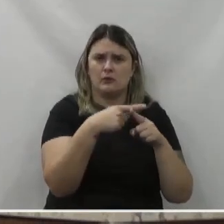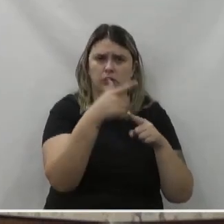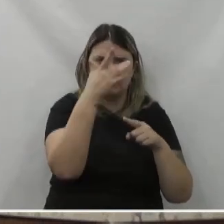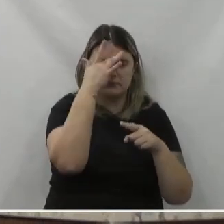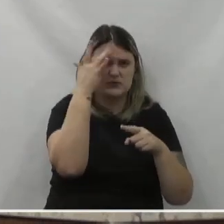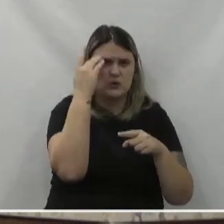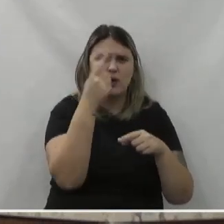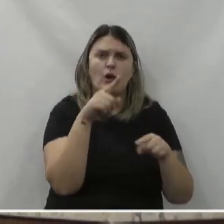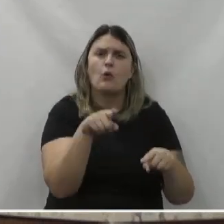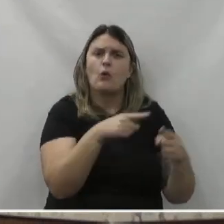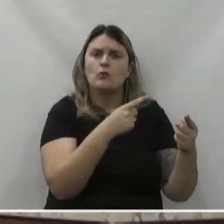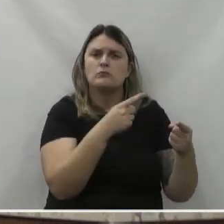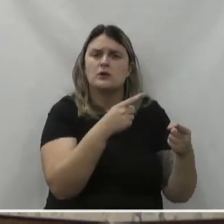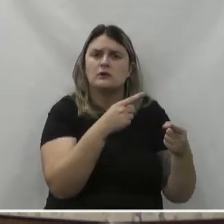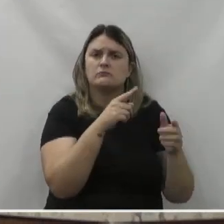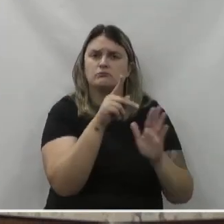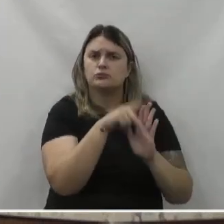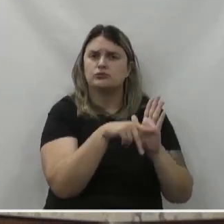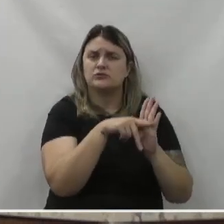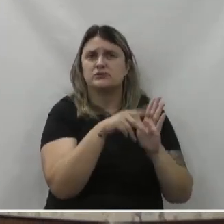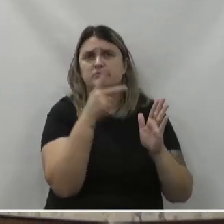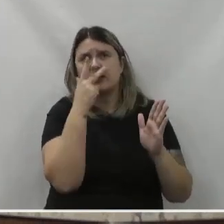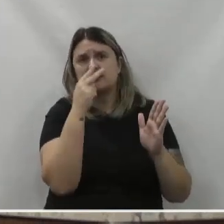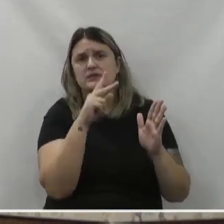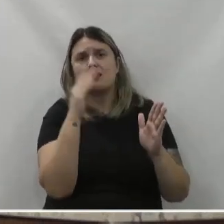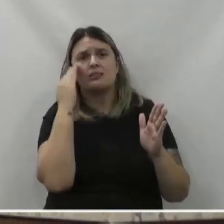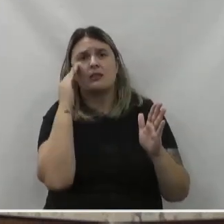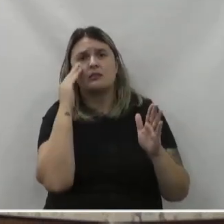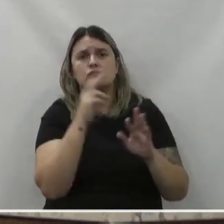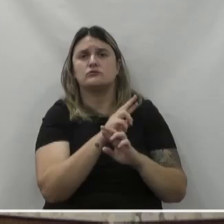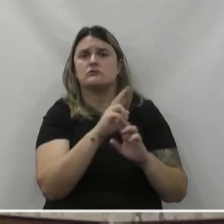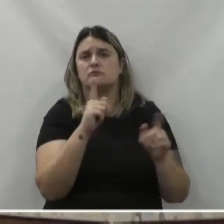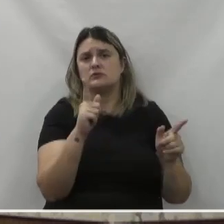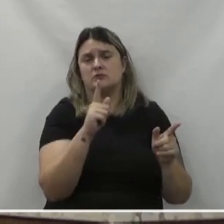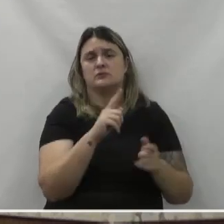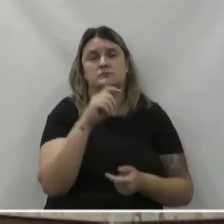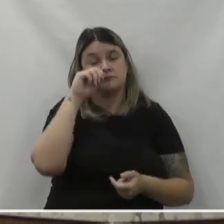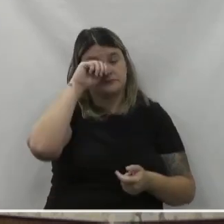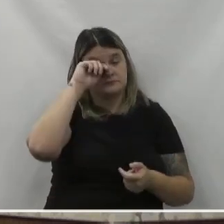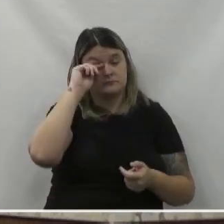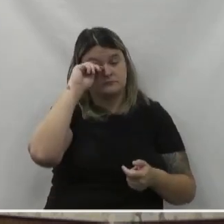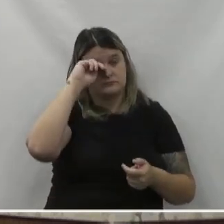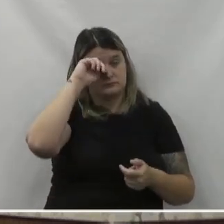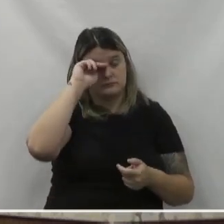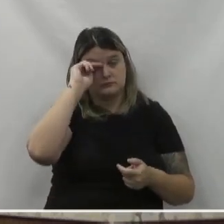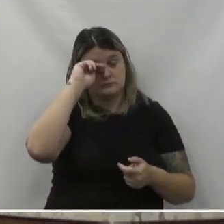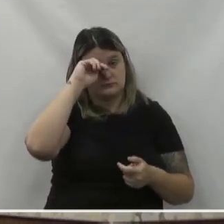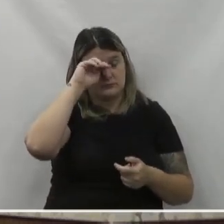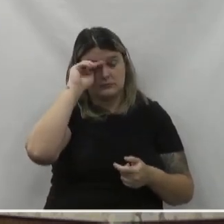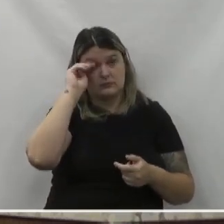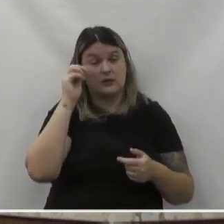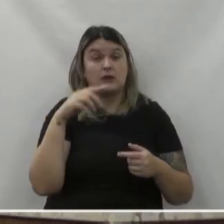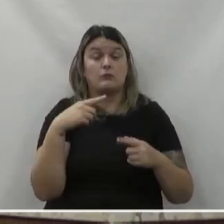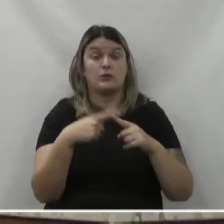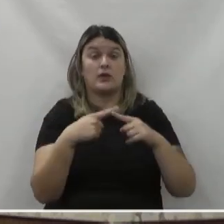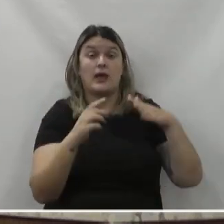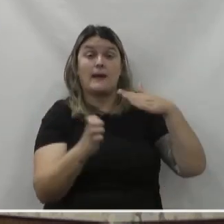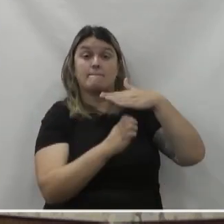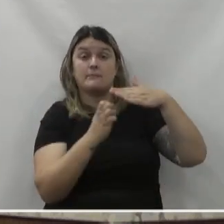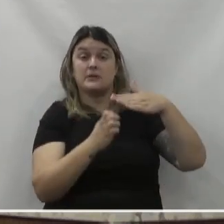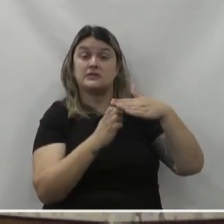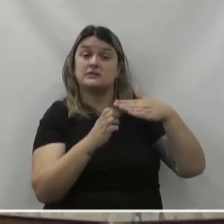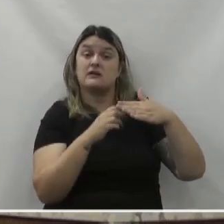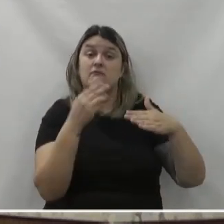favoráveis ao projeto e, hoje em dia, têm uma outra concepção de tudo isso. E até por essa abertura que a empresa deu